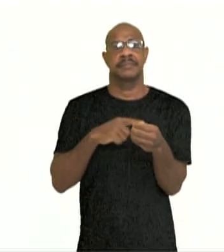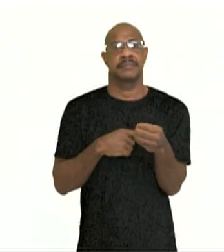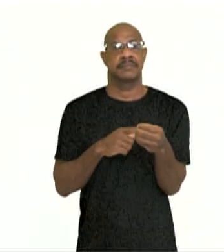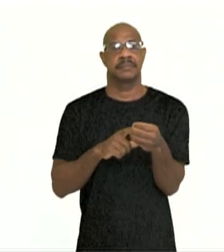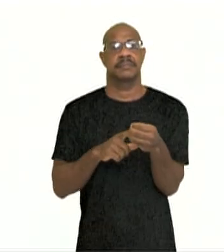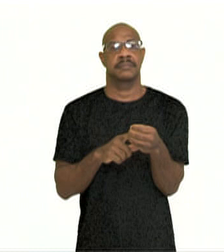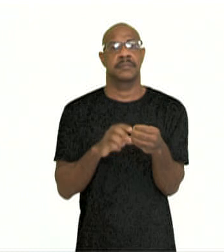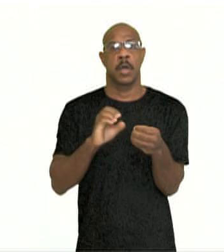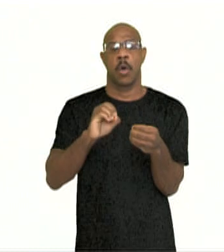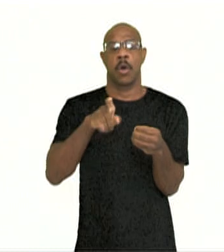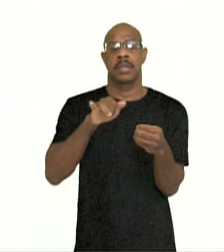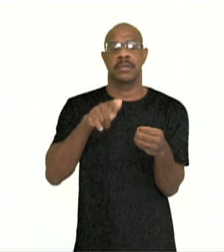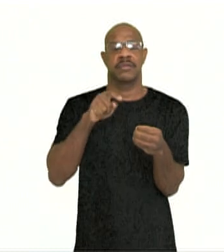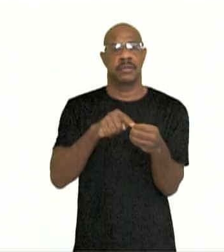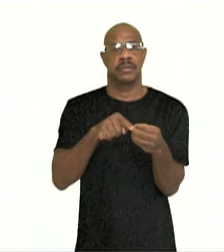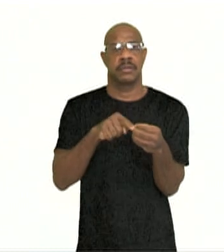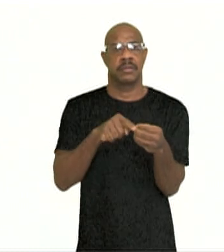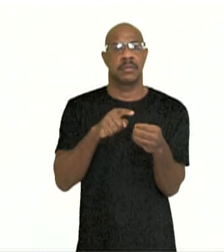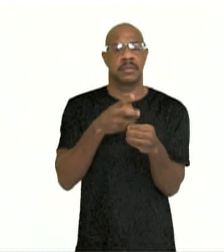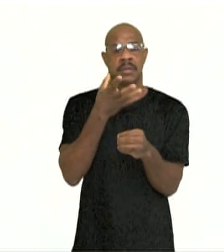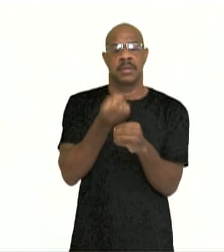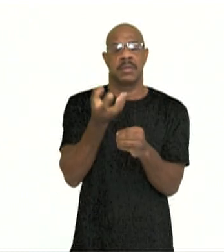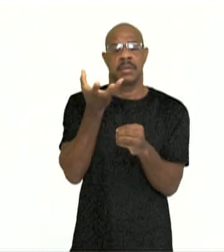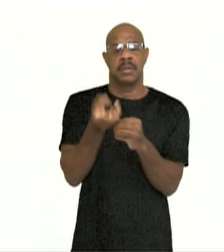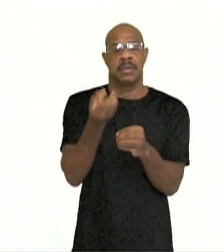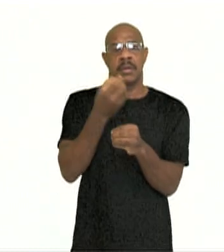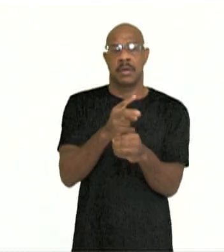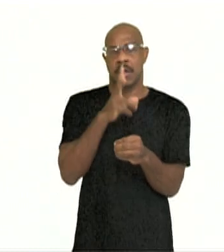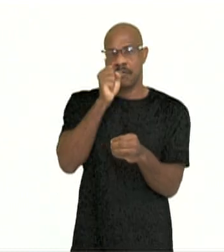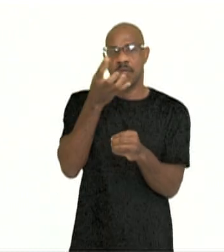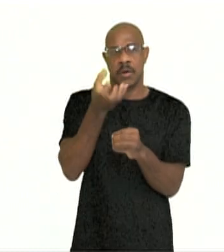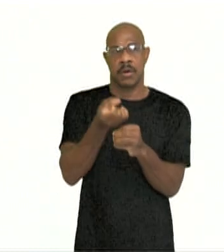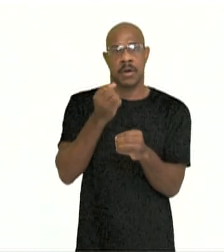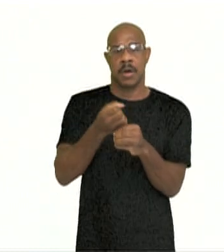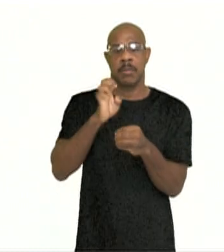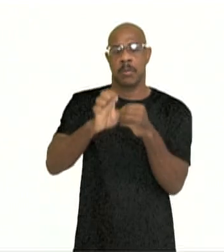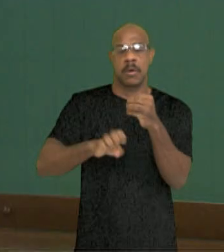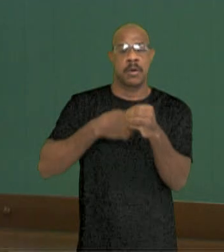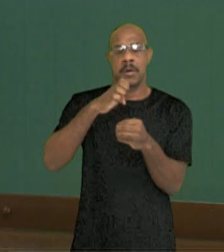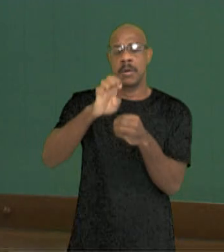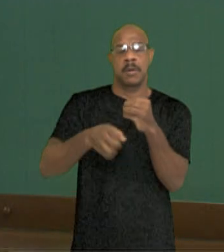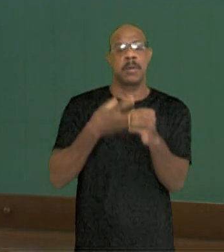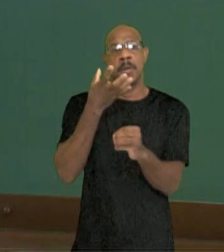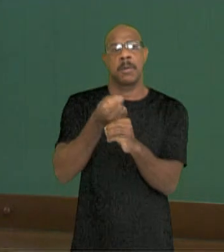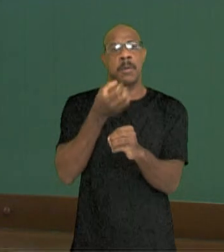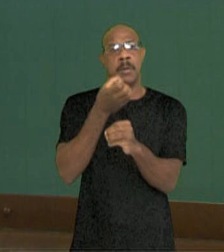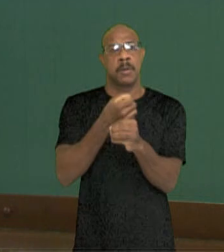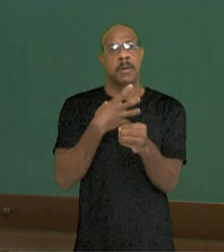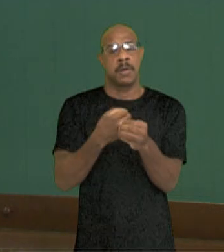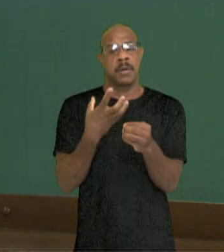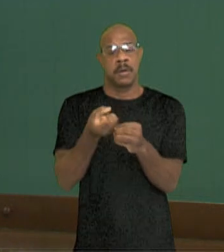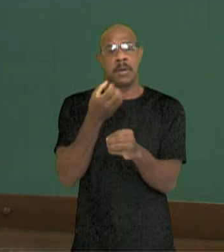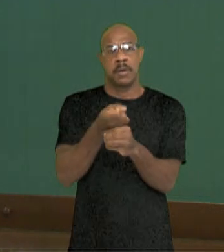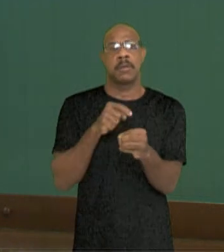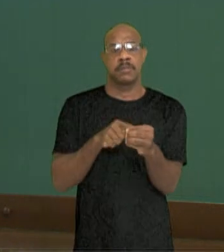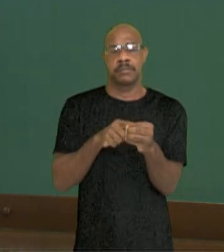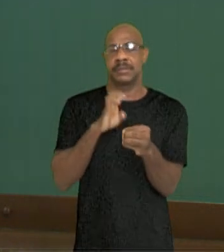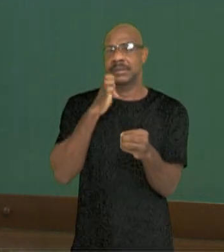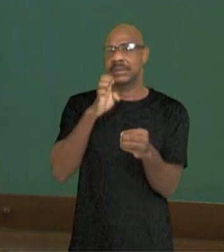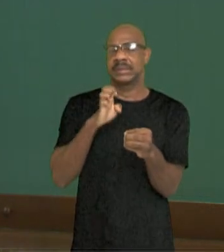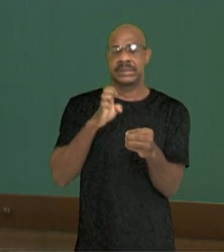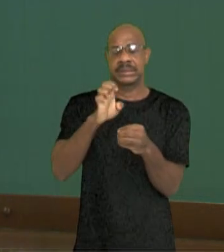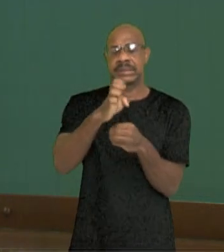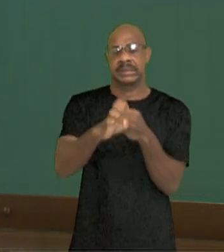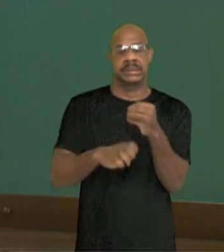o oxigênio atrai para si mais fortemente os elétrons, então cria uma densidade de cargas elétricas ali.